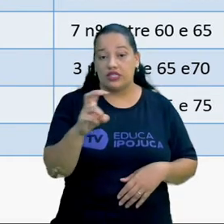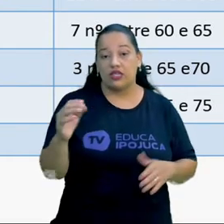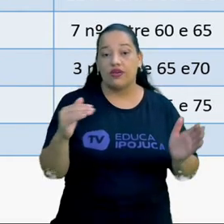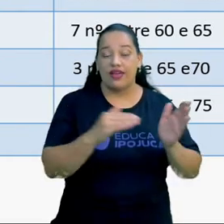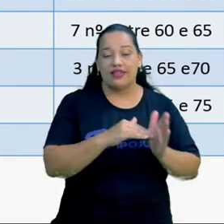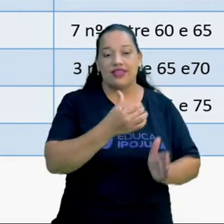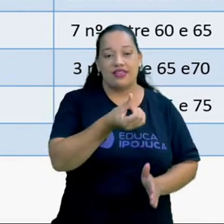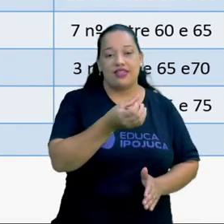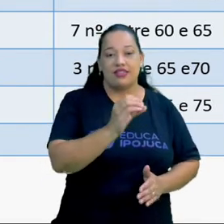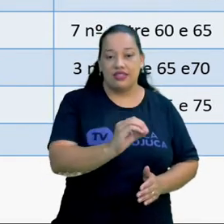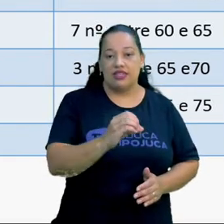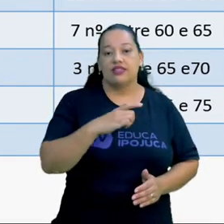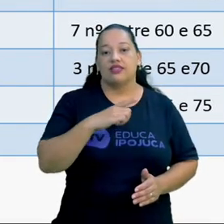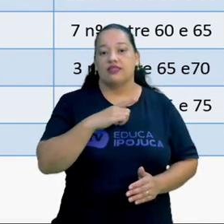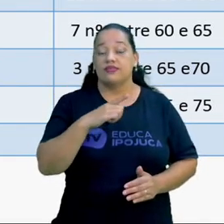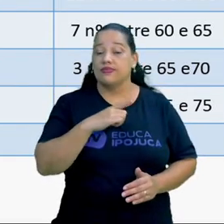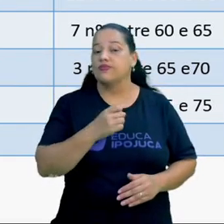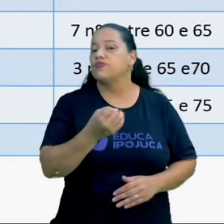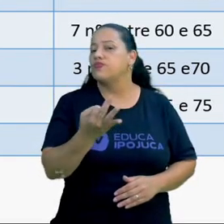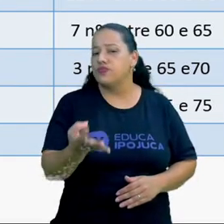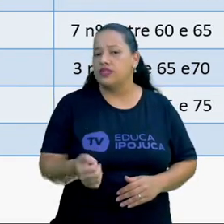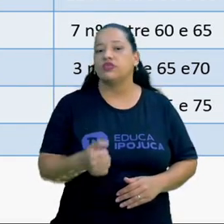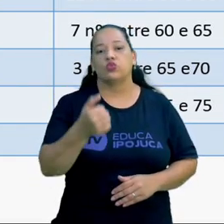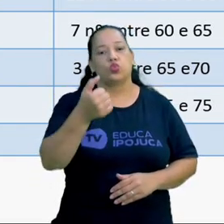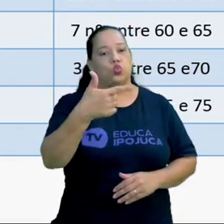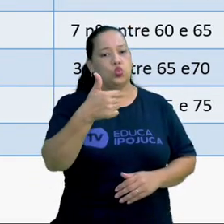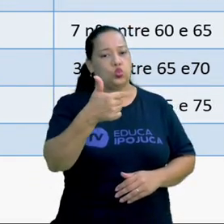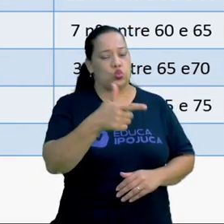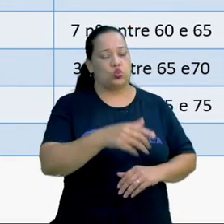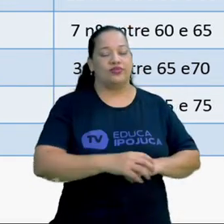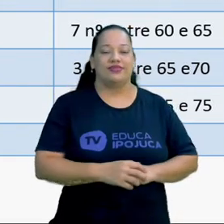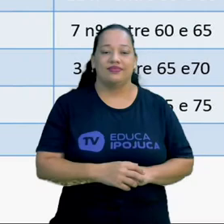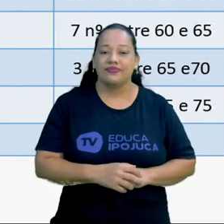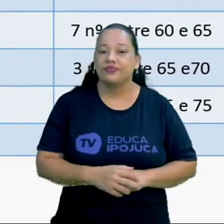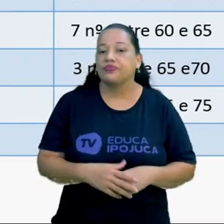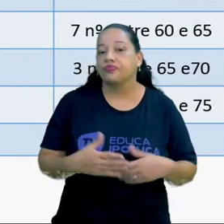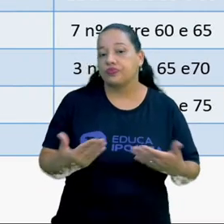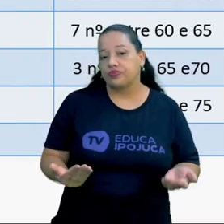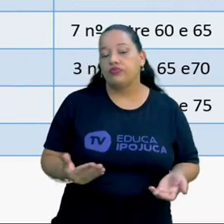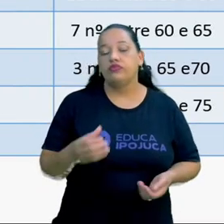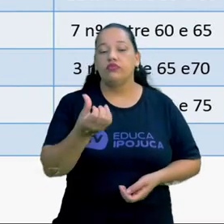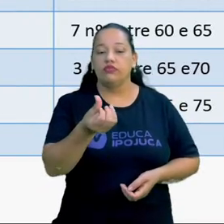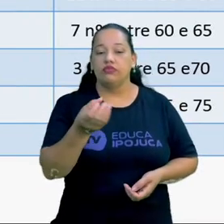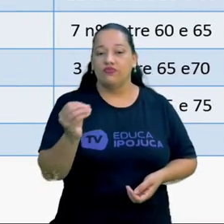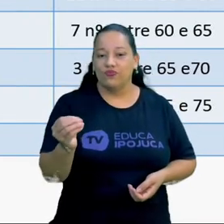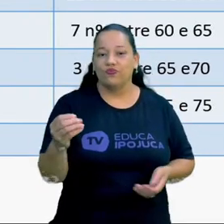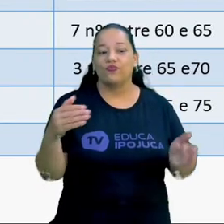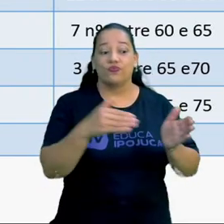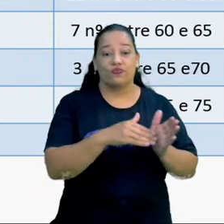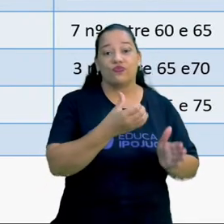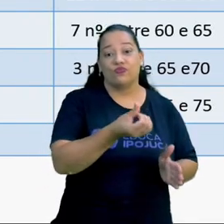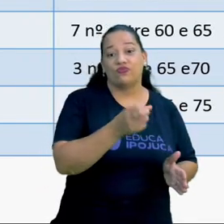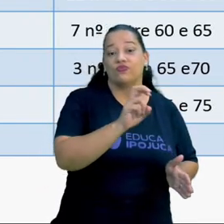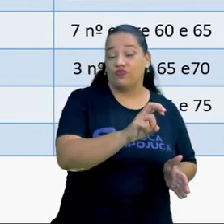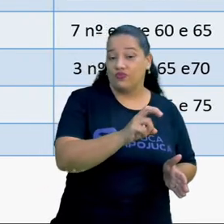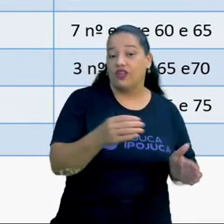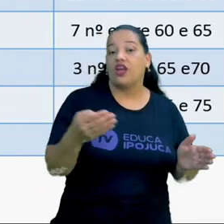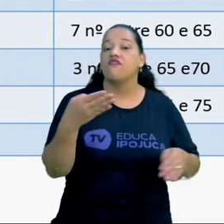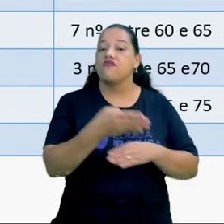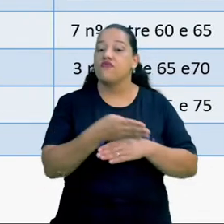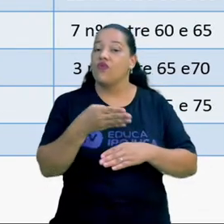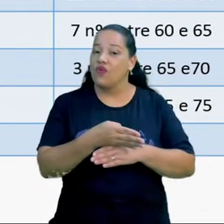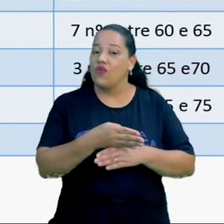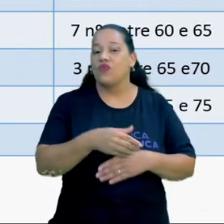uma frequência de 12, ok? Entre 60 e 65, a frequência foi de